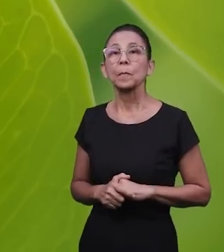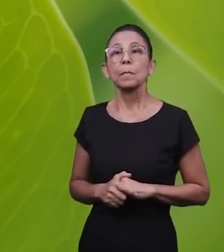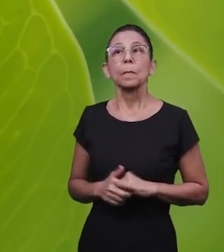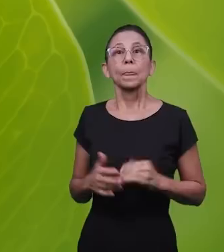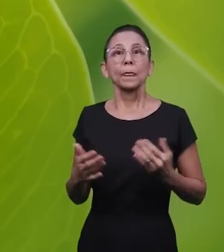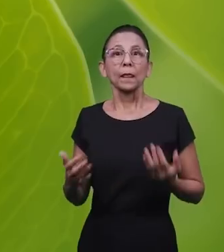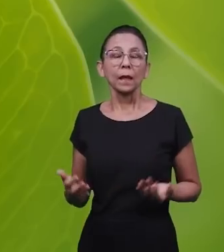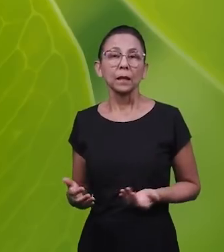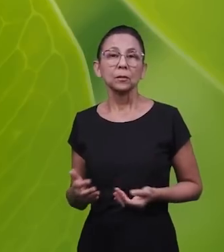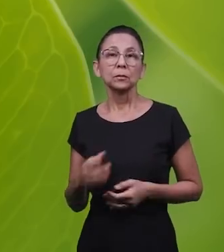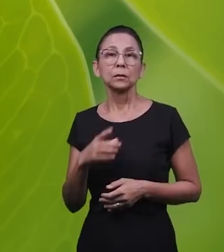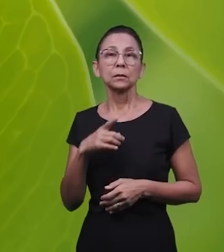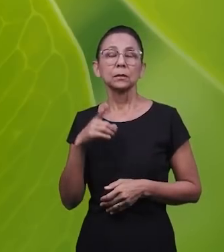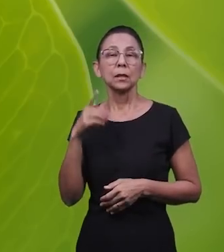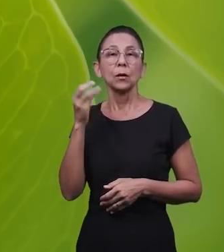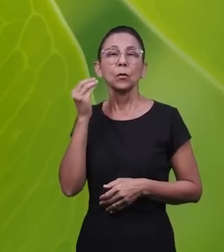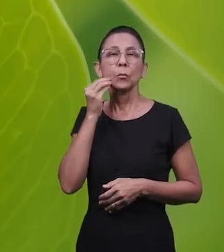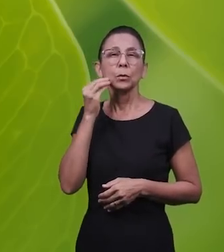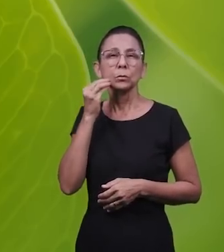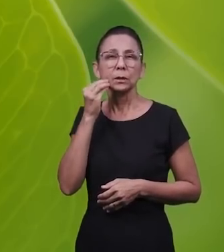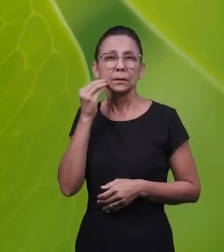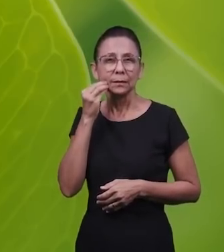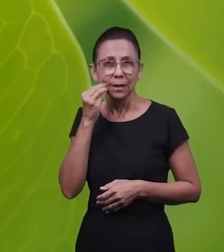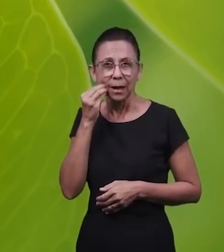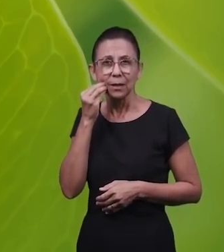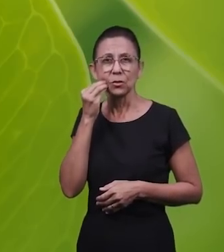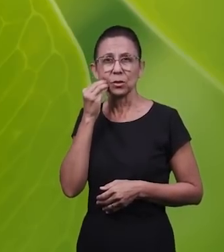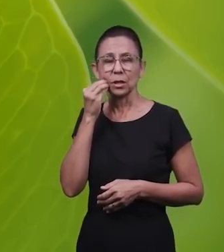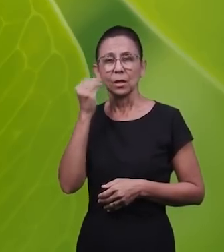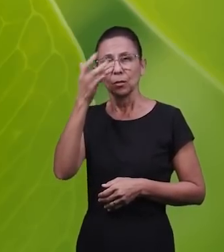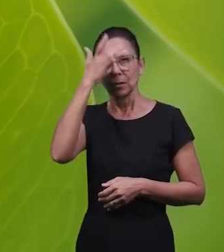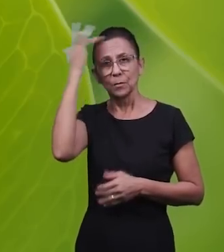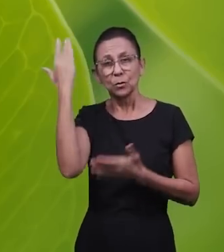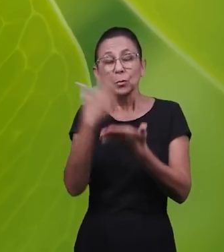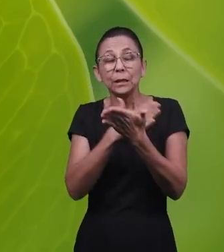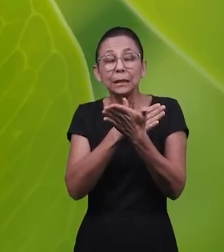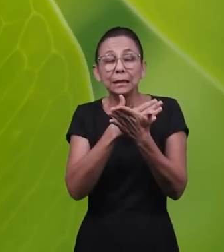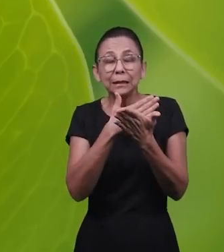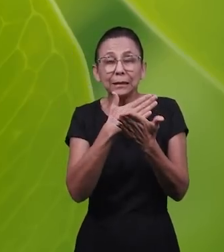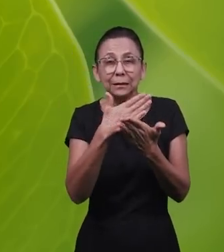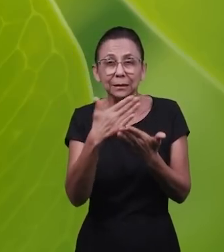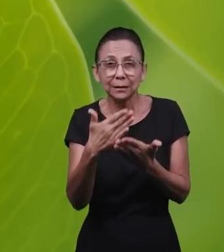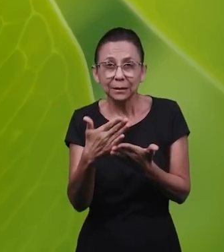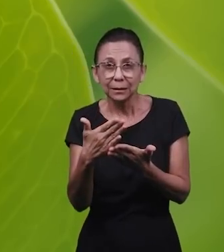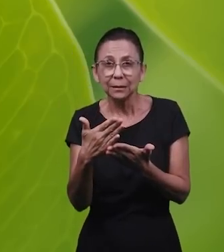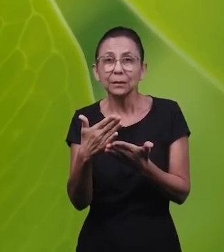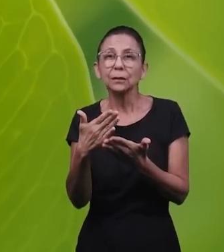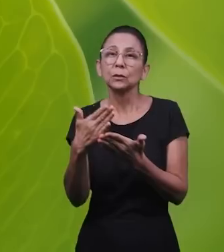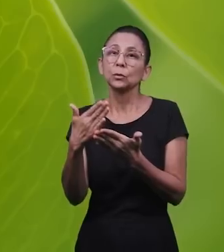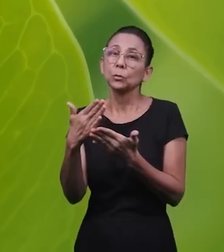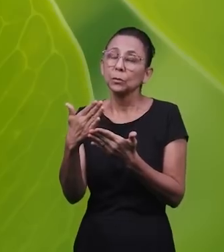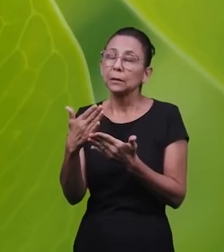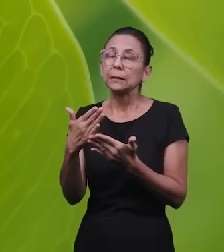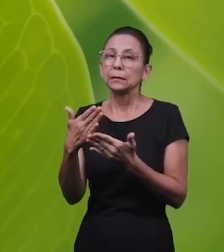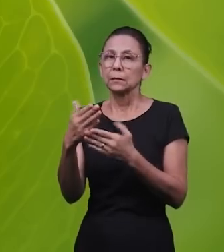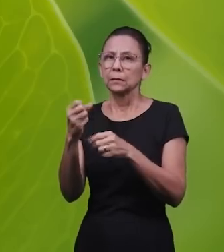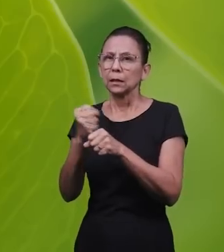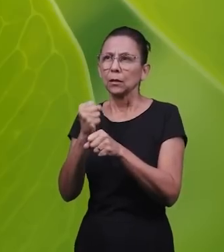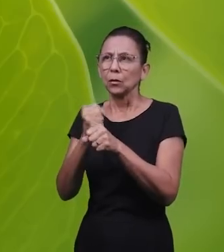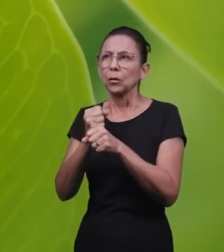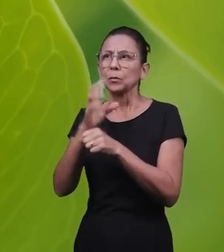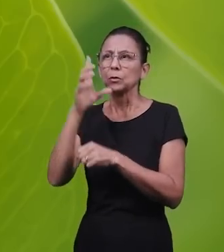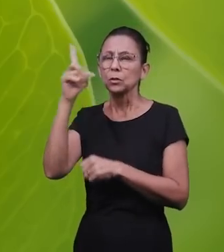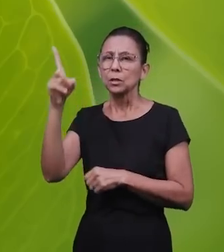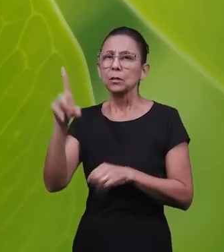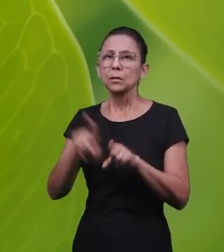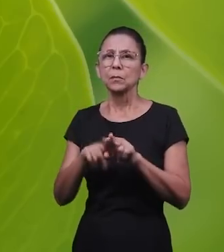uma oportunidade de partilhar com os novos na fé e até com aqueles que não servem ao Senhor. Por isso nós podemos